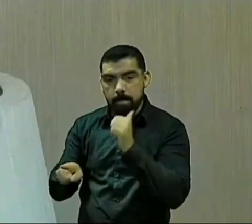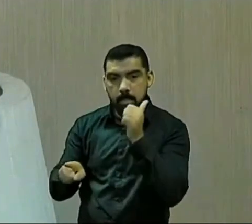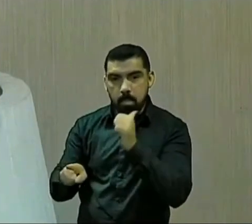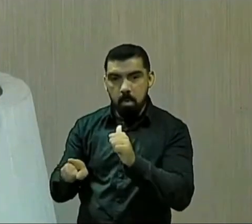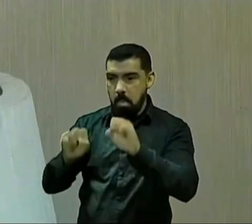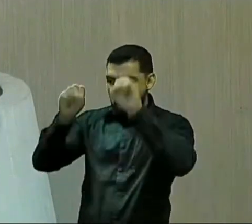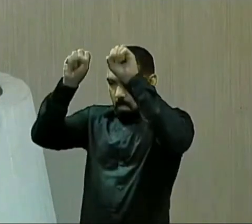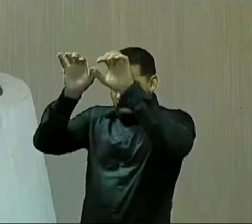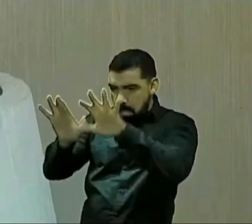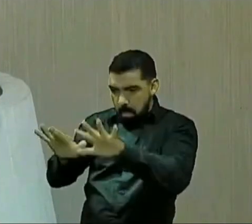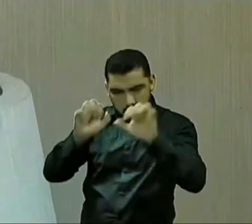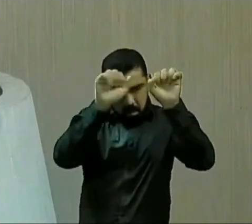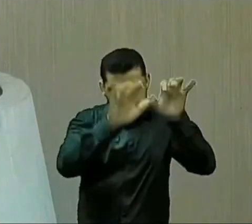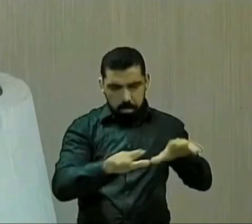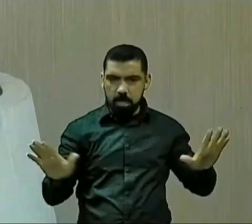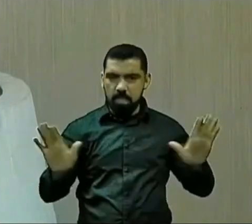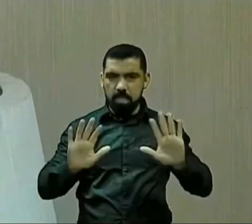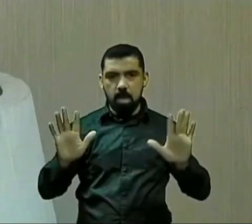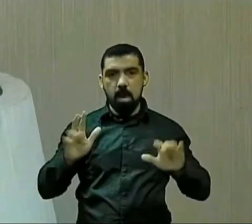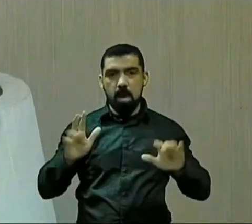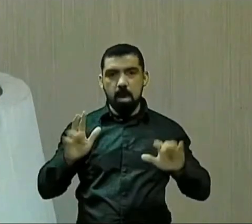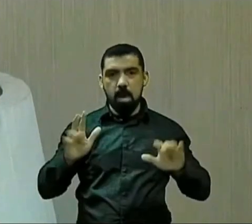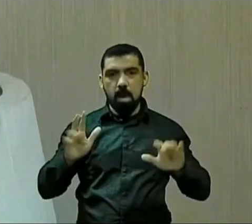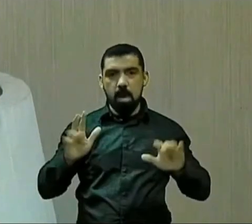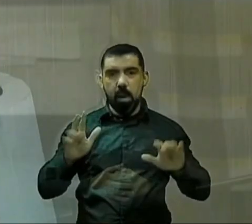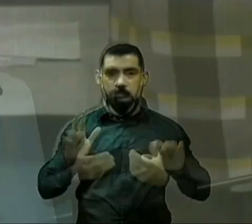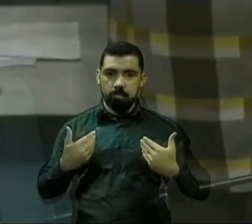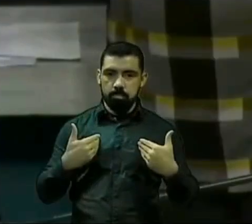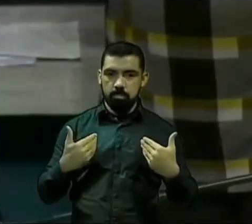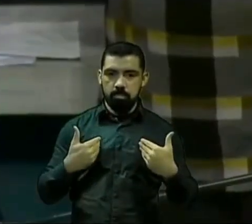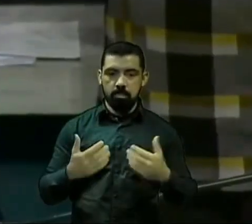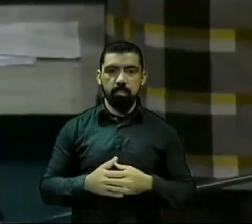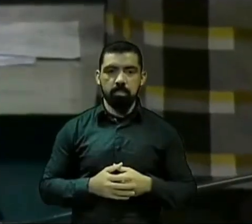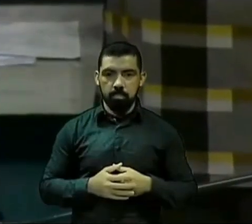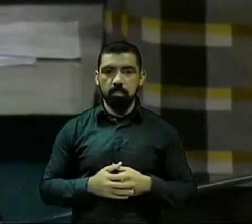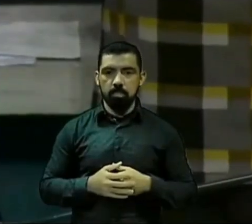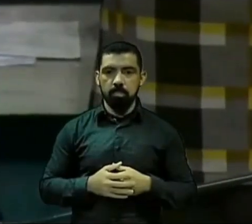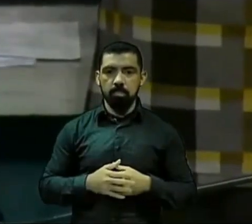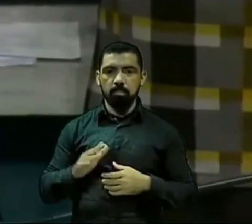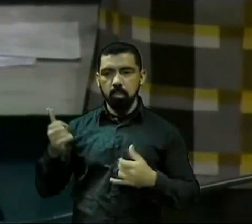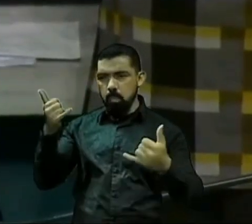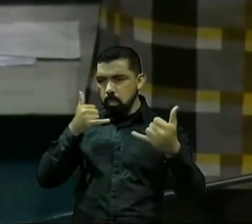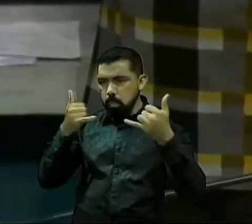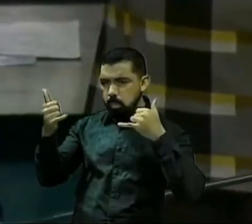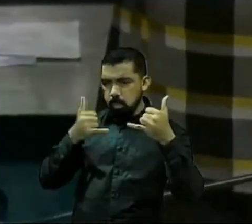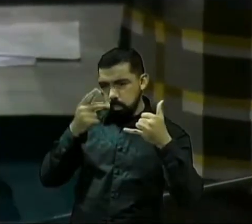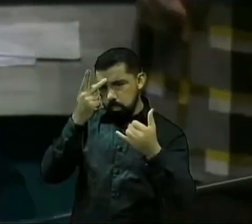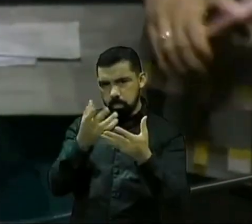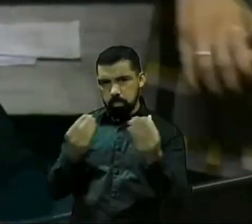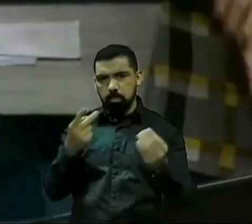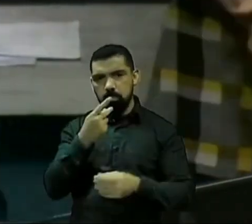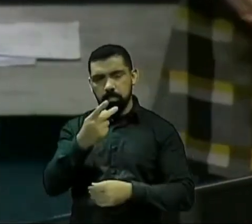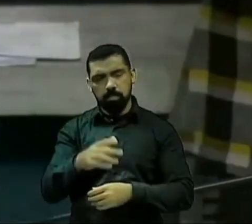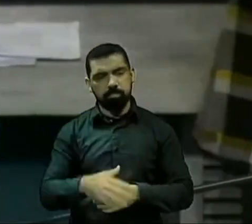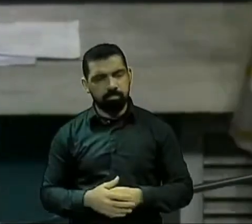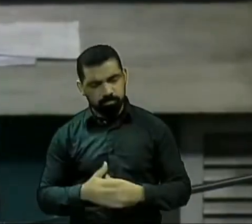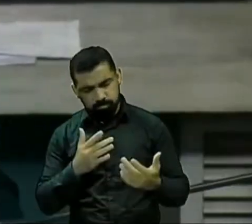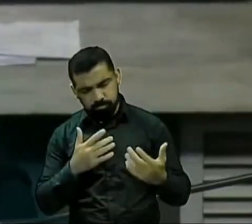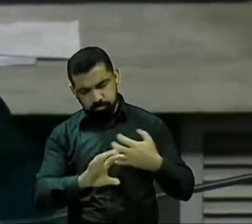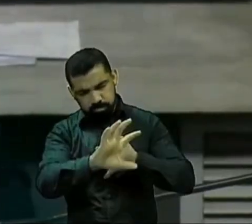voz aqui incomoda porque diz isso. Recebi vários telefonemas de pessoas dizendo assim: minha